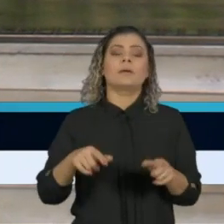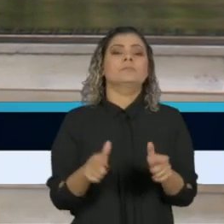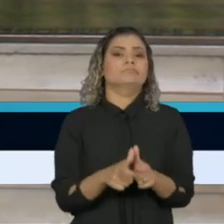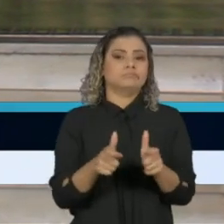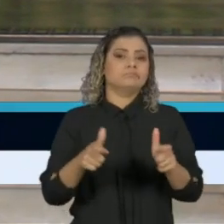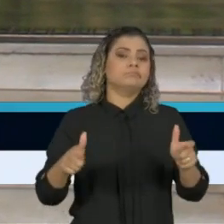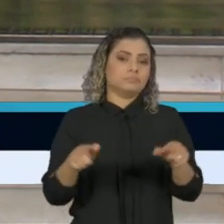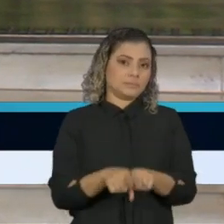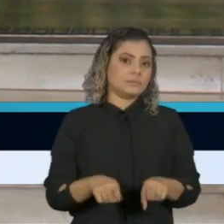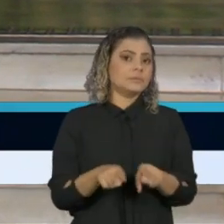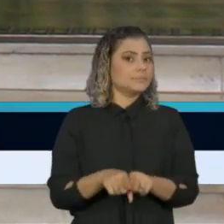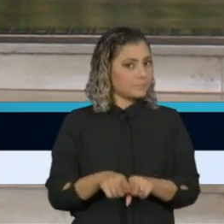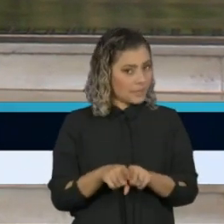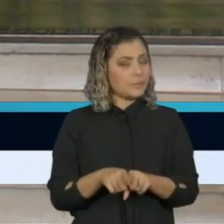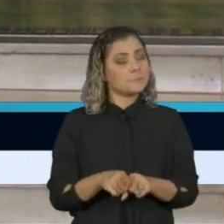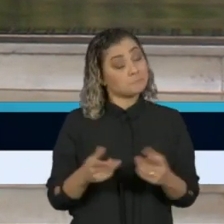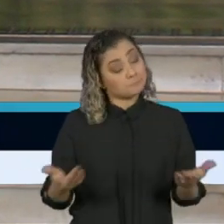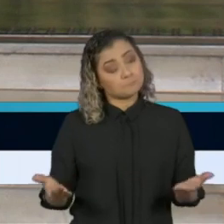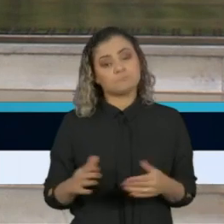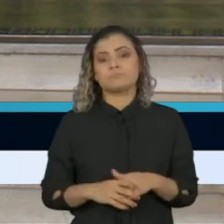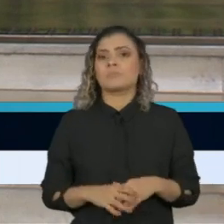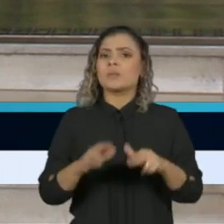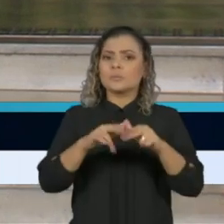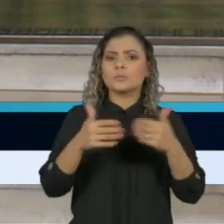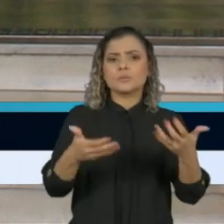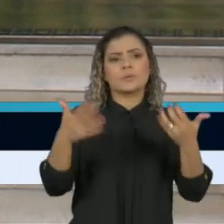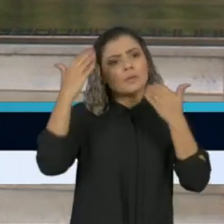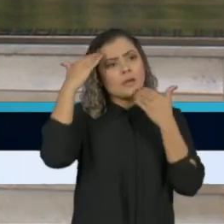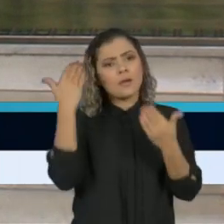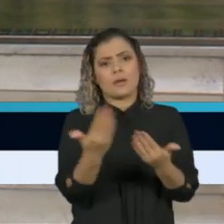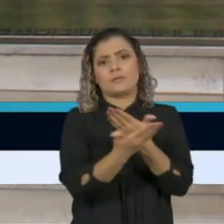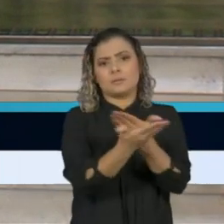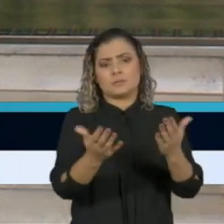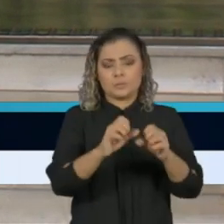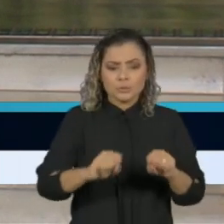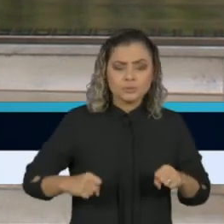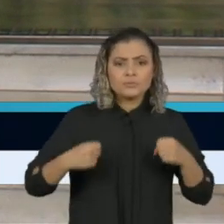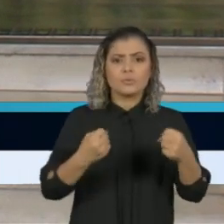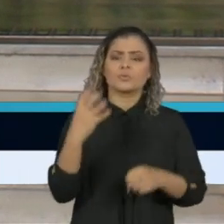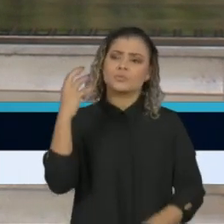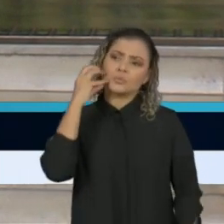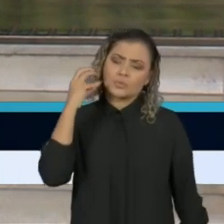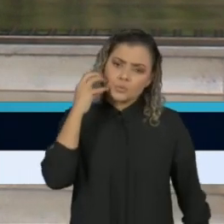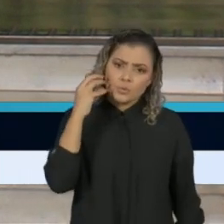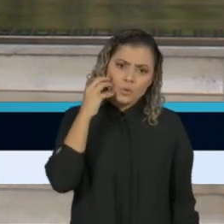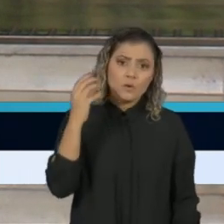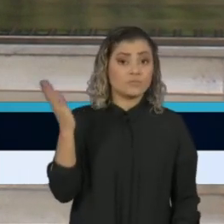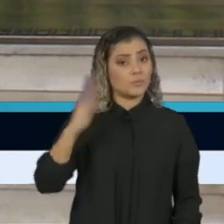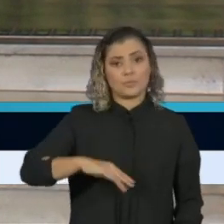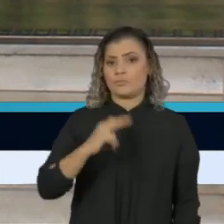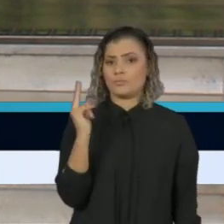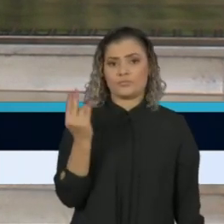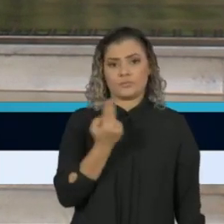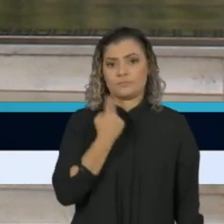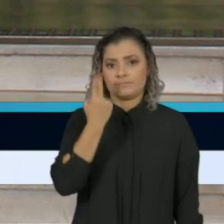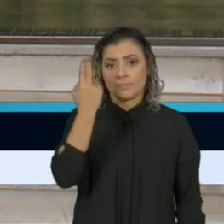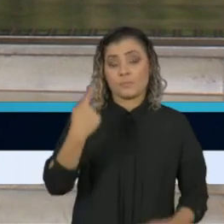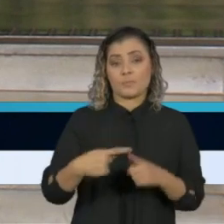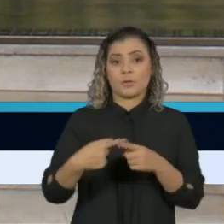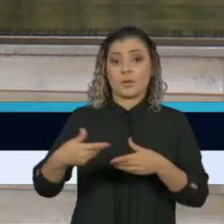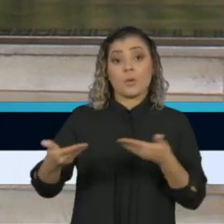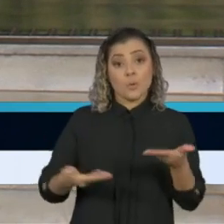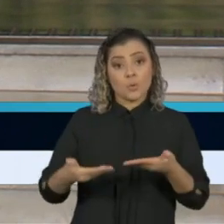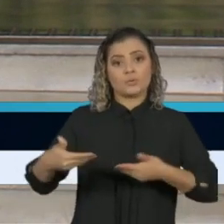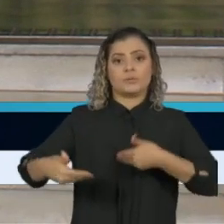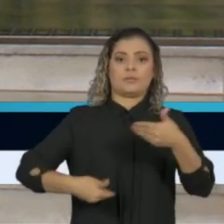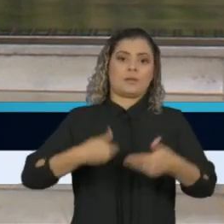também é mais elevada. Por isso eu quero agradecer o esforço que o Bruno Covas, o Bruno não pôde estar hoje aqui, o Bruno está fazendo hoje é